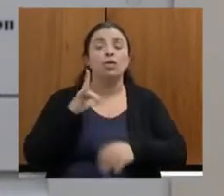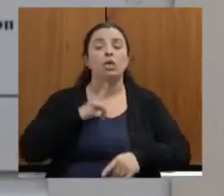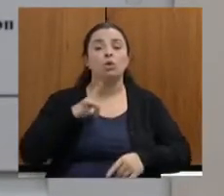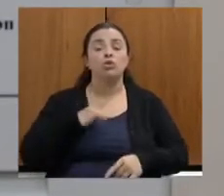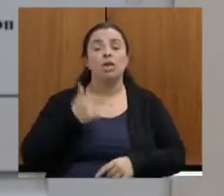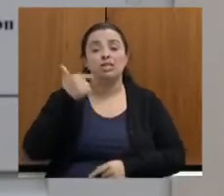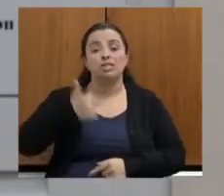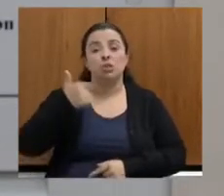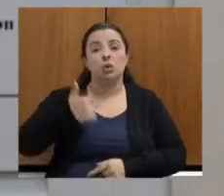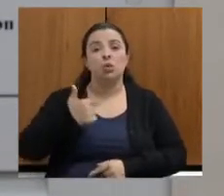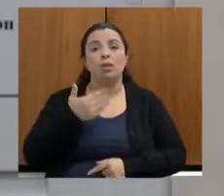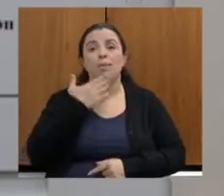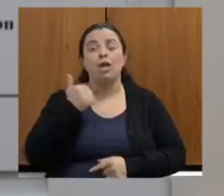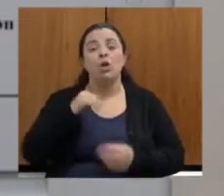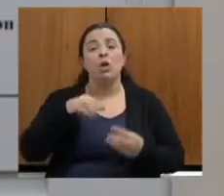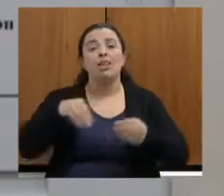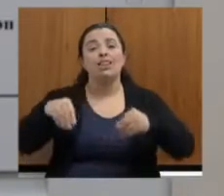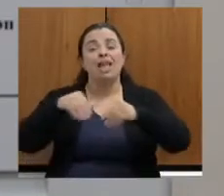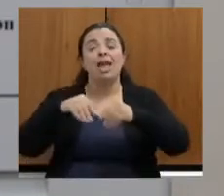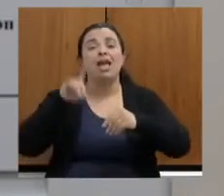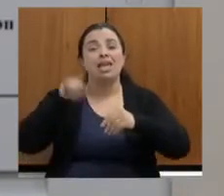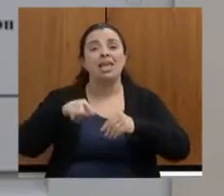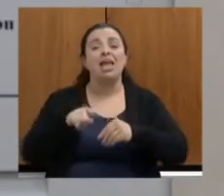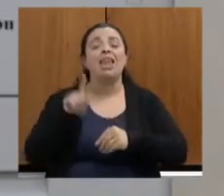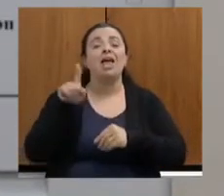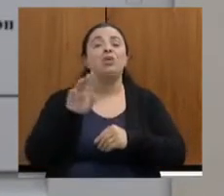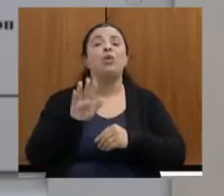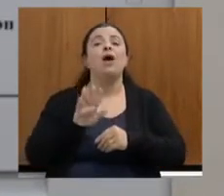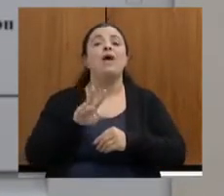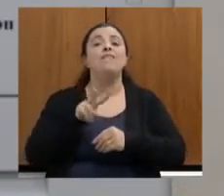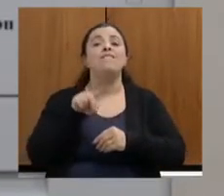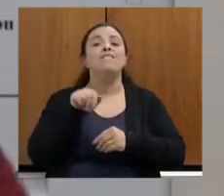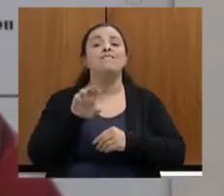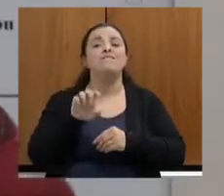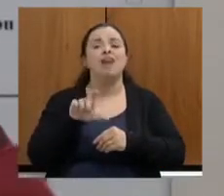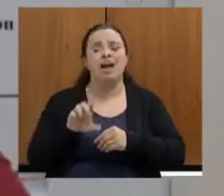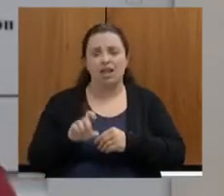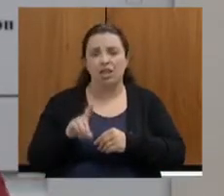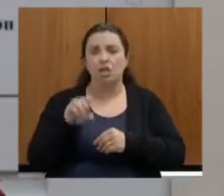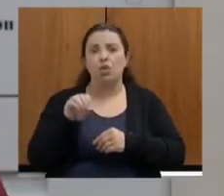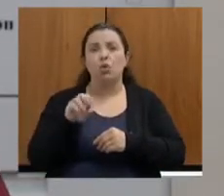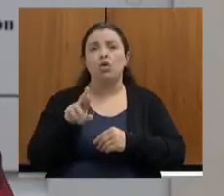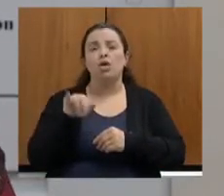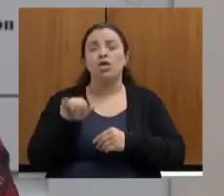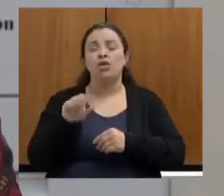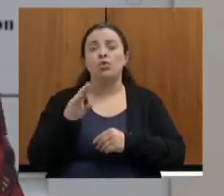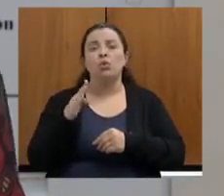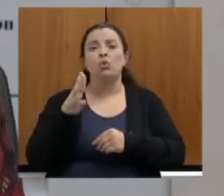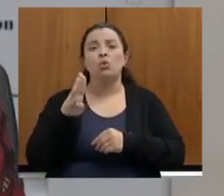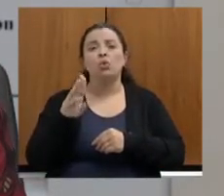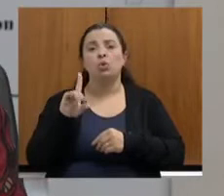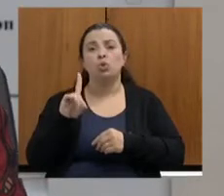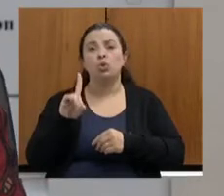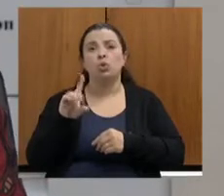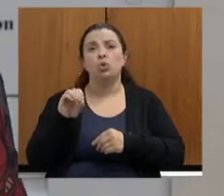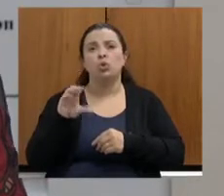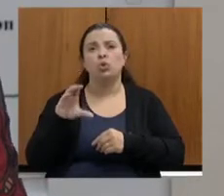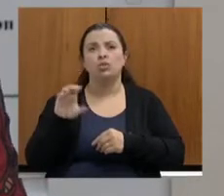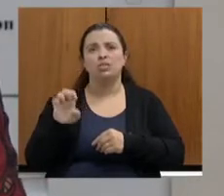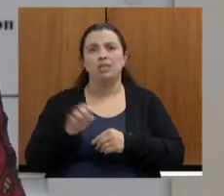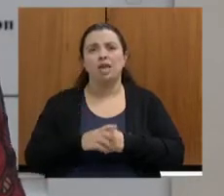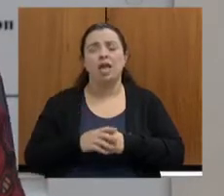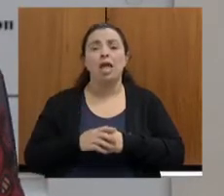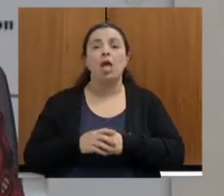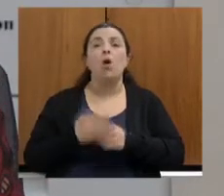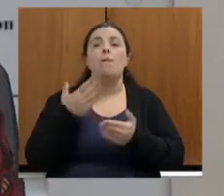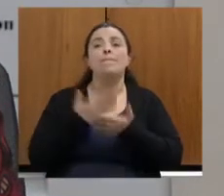Doce só pedir para o Vale do Rio Nilo e com certo tempo Vale do Rio Nilo teve um problema e Vale do Rio Doce ficou